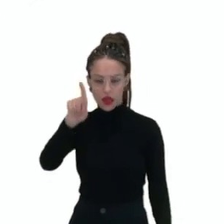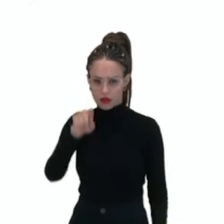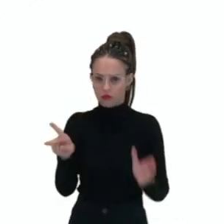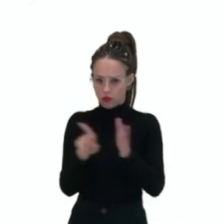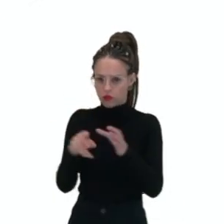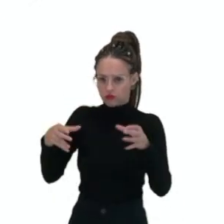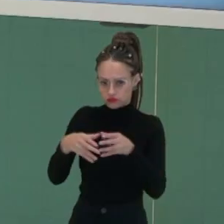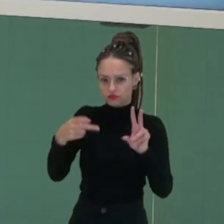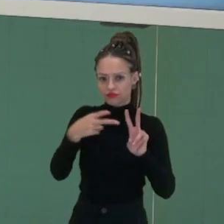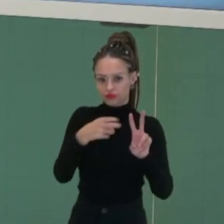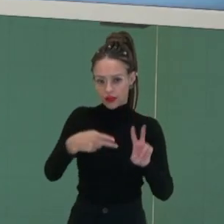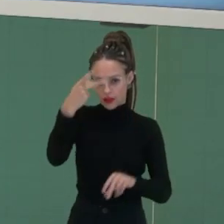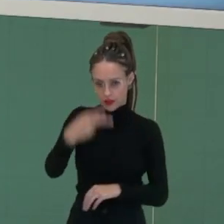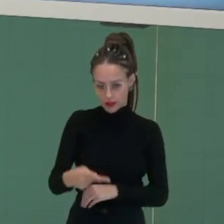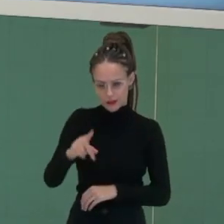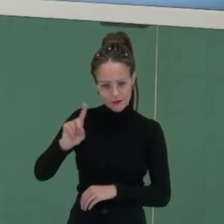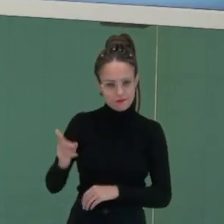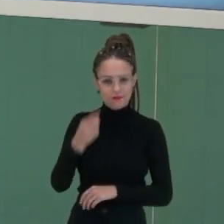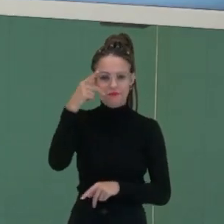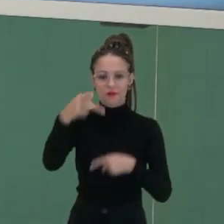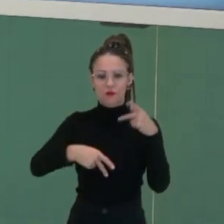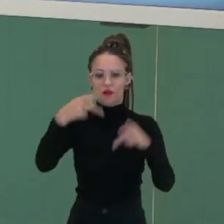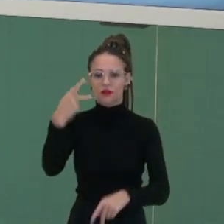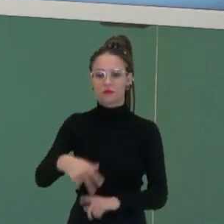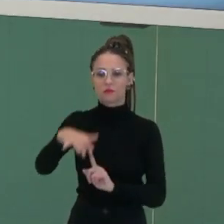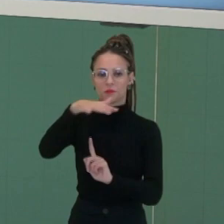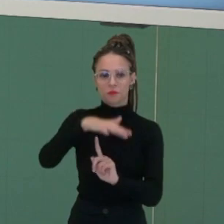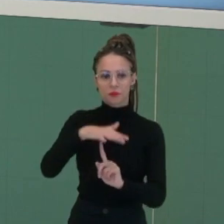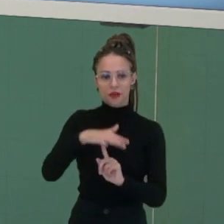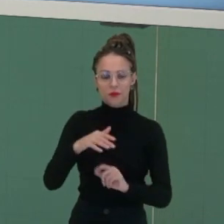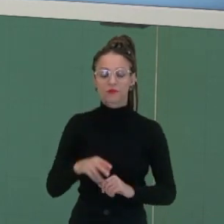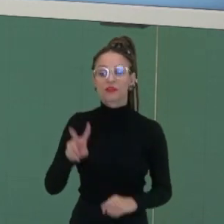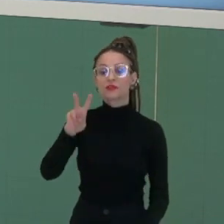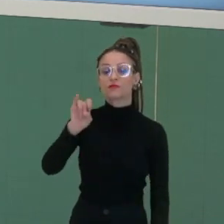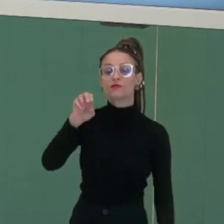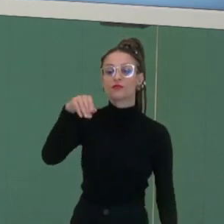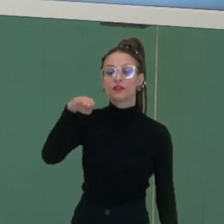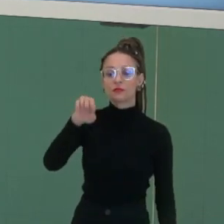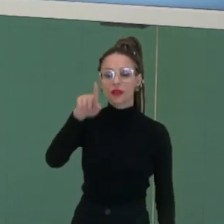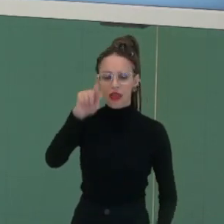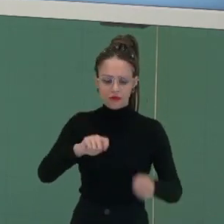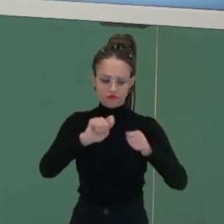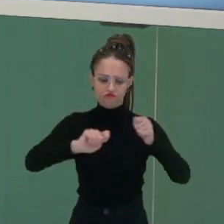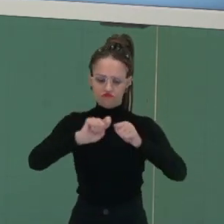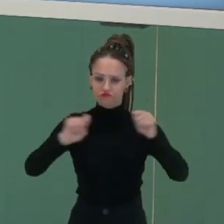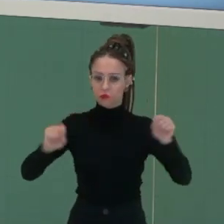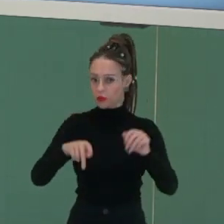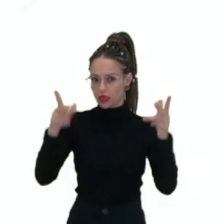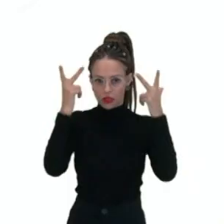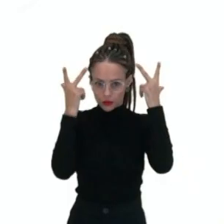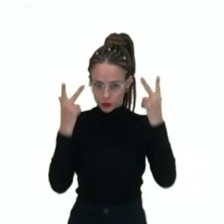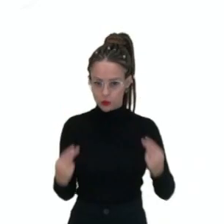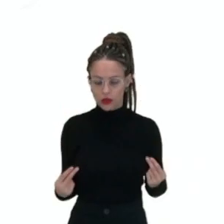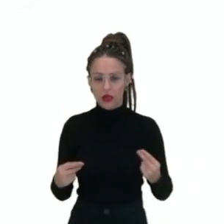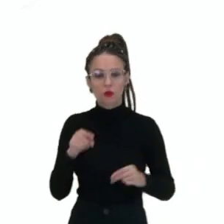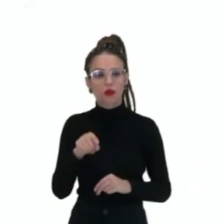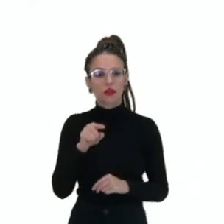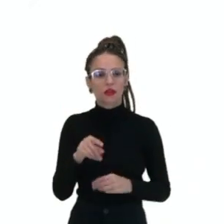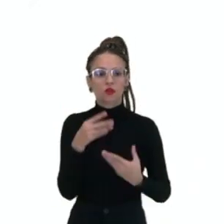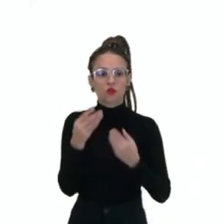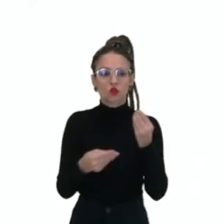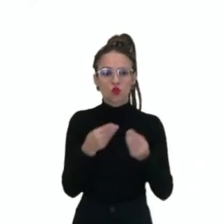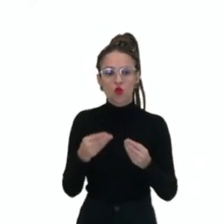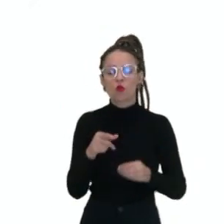nativa aqui do nosso espaço. O vime, ele é uma fibra natural, né? E essa fibra, ela acontece, esse tipo